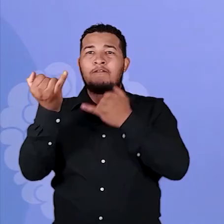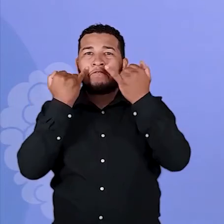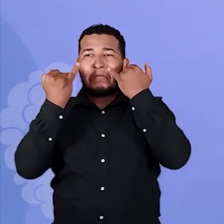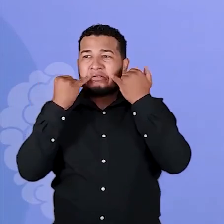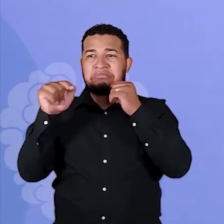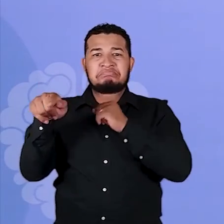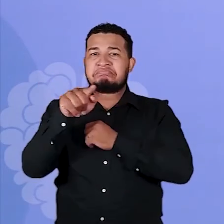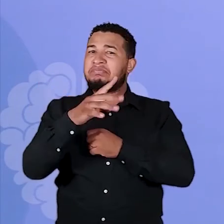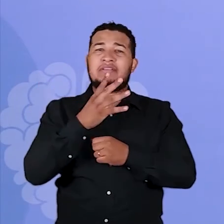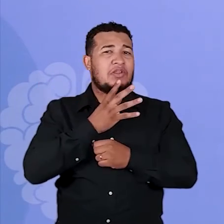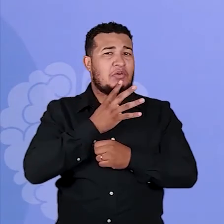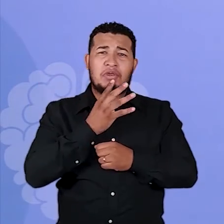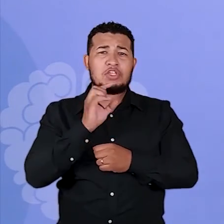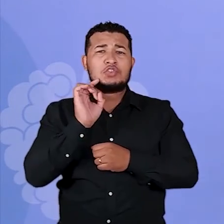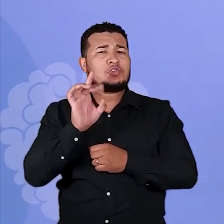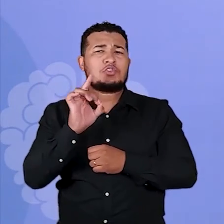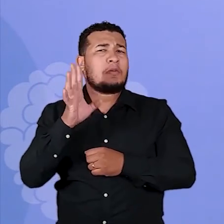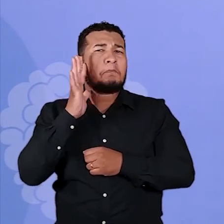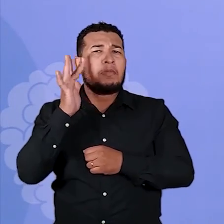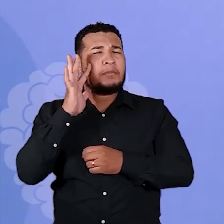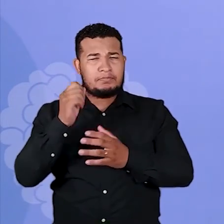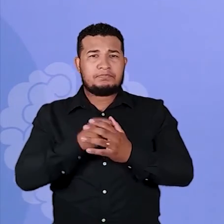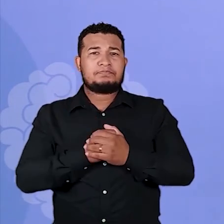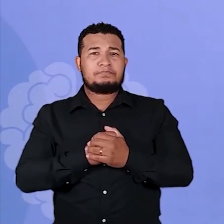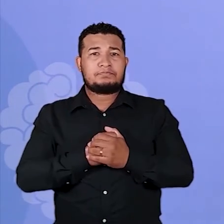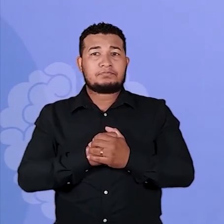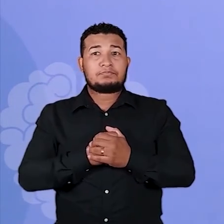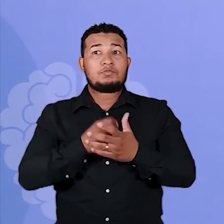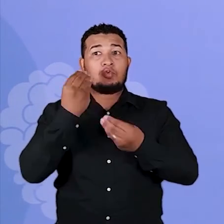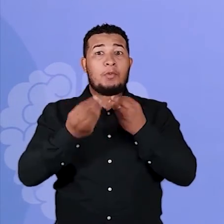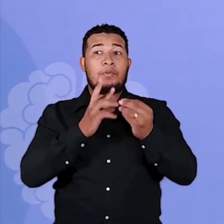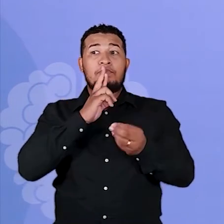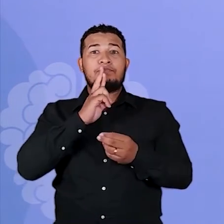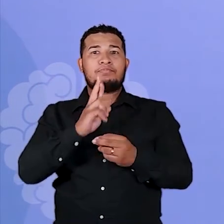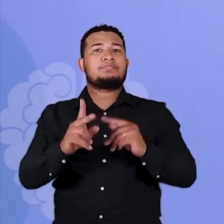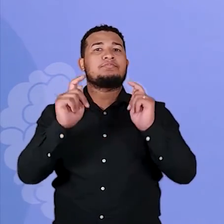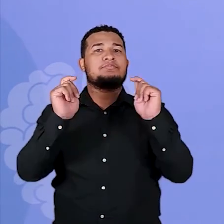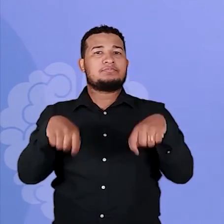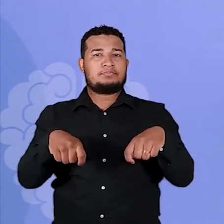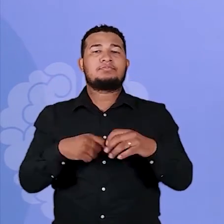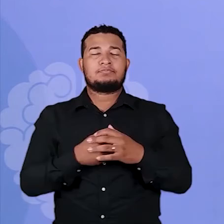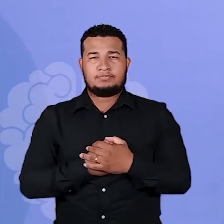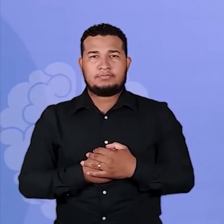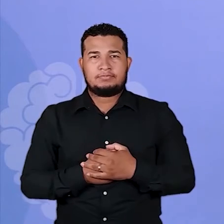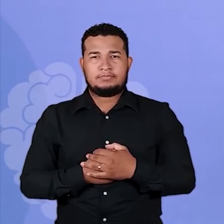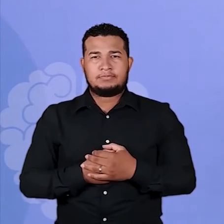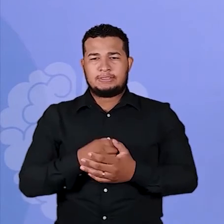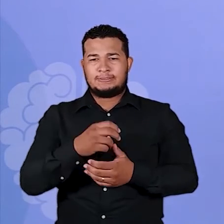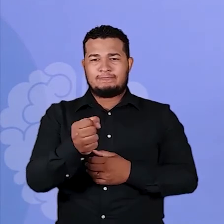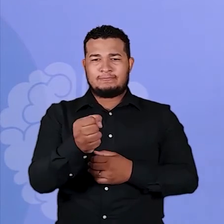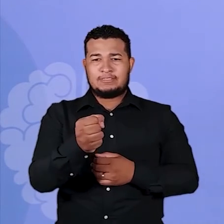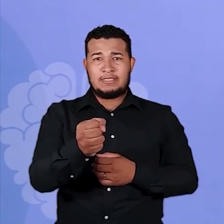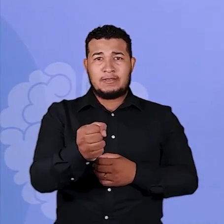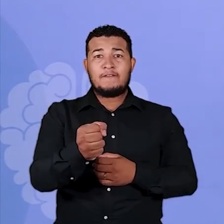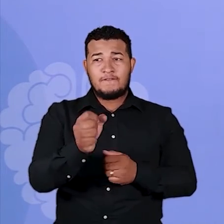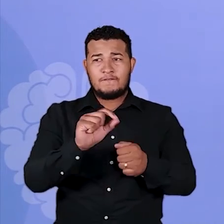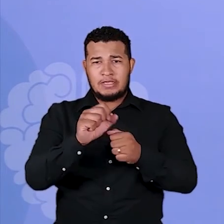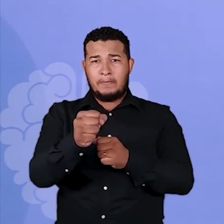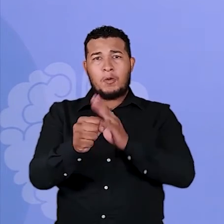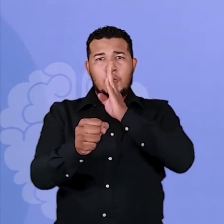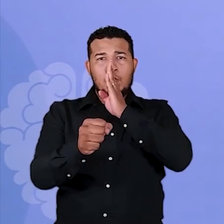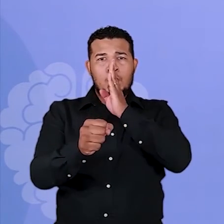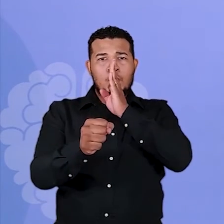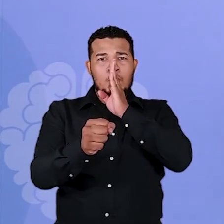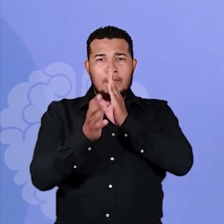qualquer informação sobre elas. Apenas pense como você responderia a essa situação. Você puxaria a